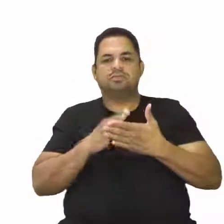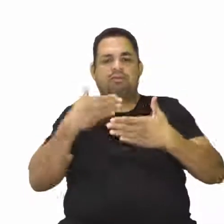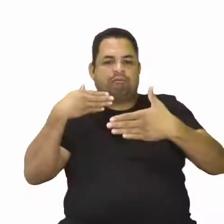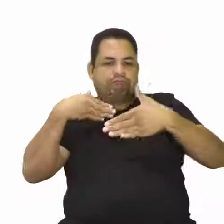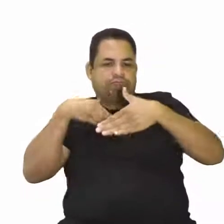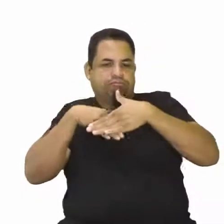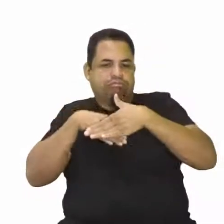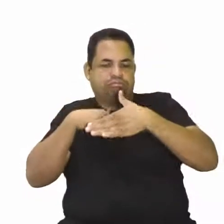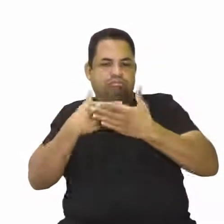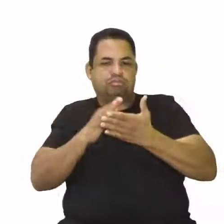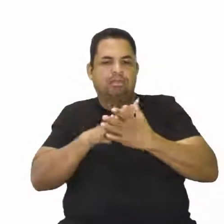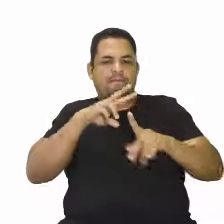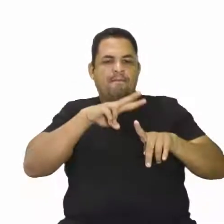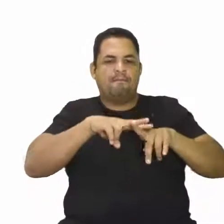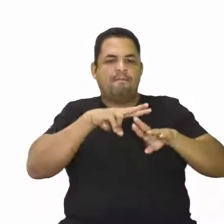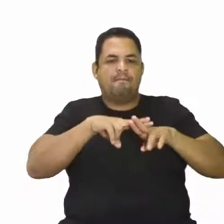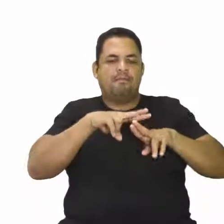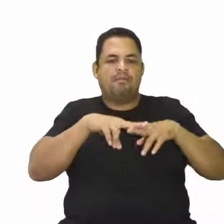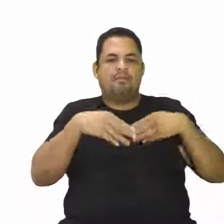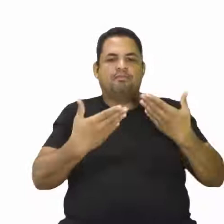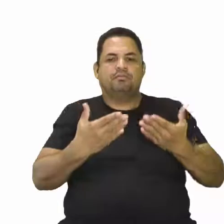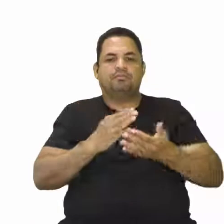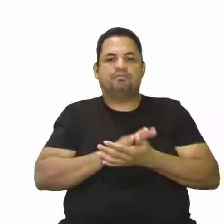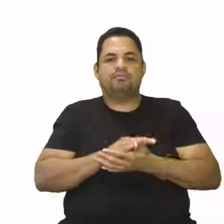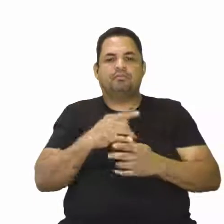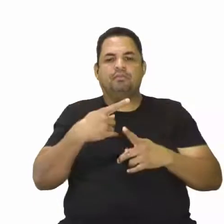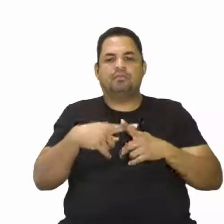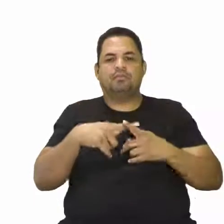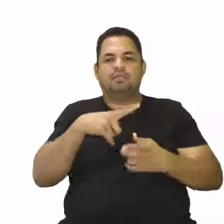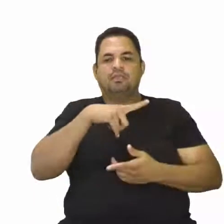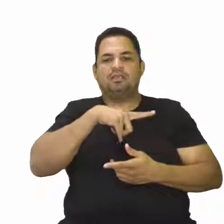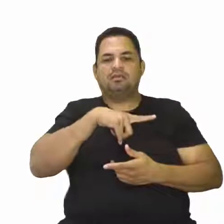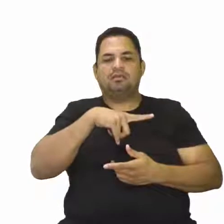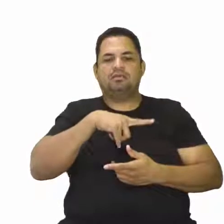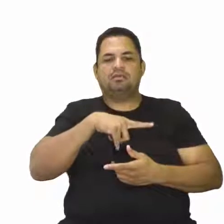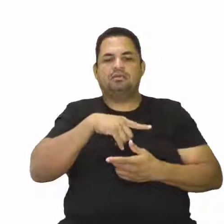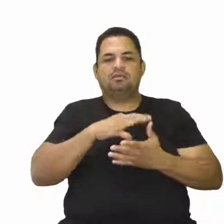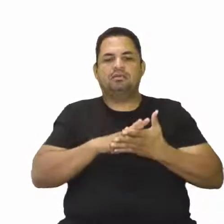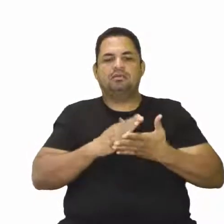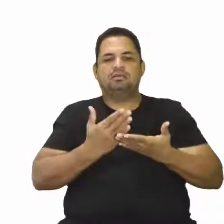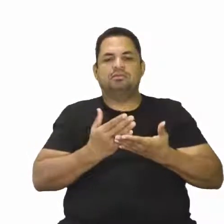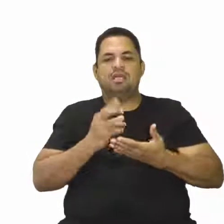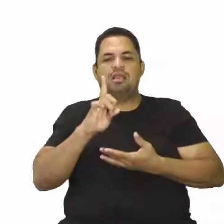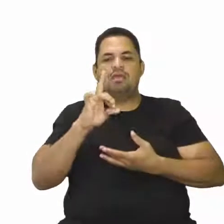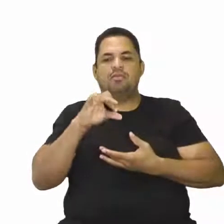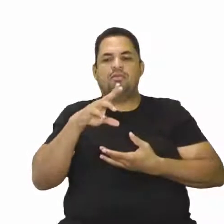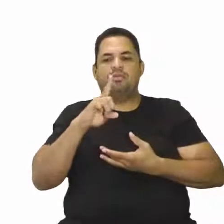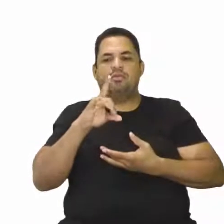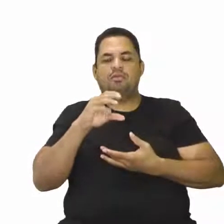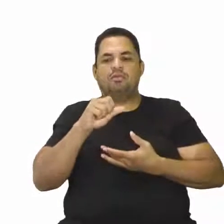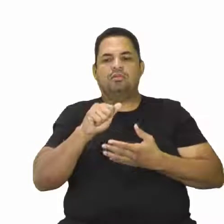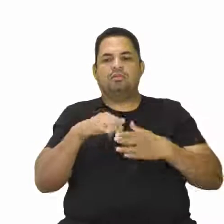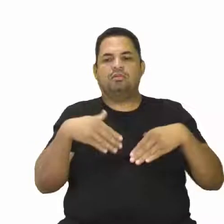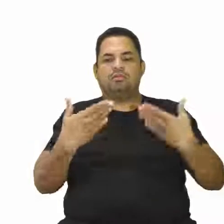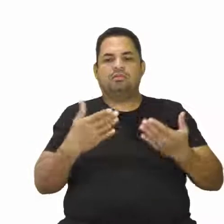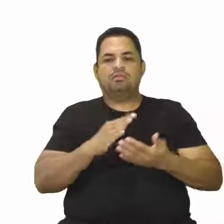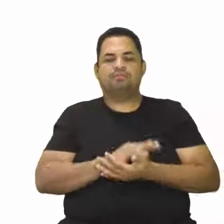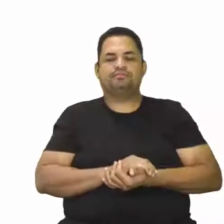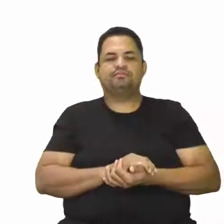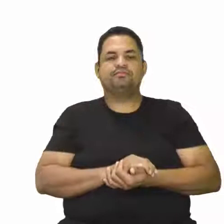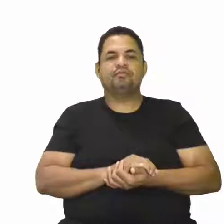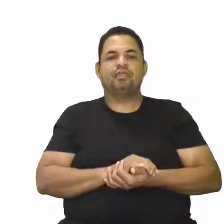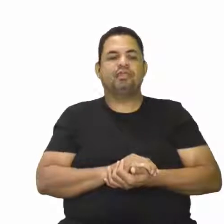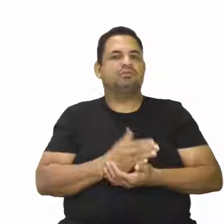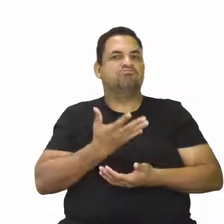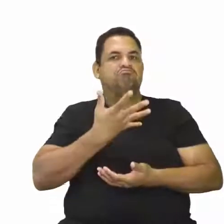encarcerada por conta dos indícios de possessão demoníaca. Tadinha da Maria, né? Ela deixou de